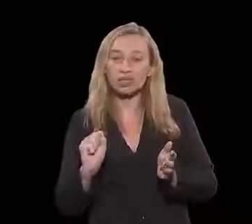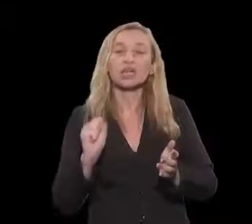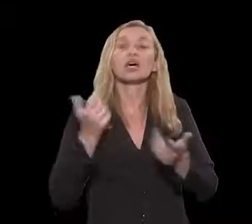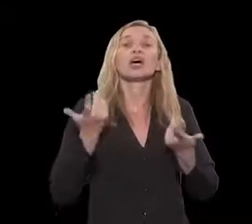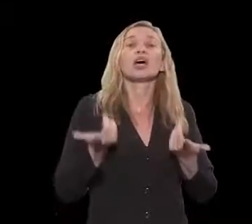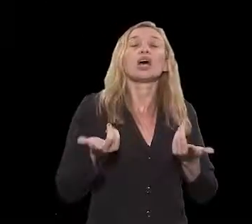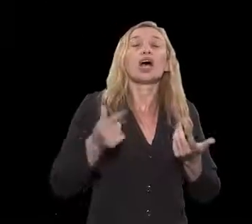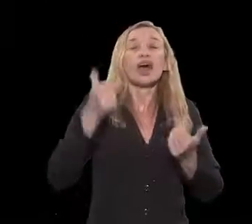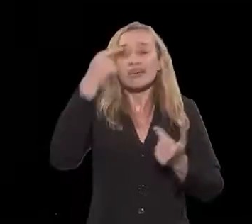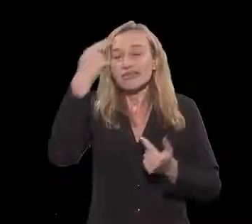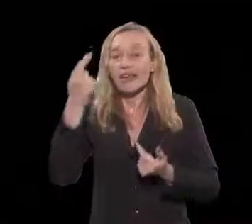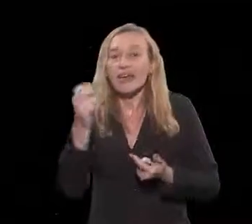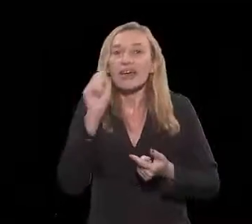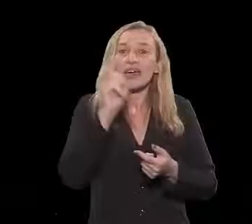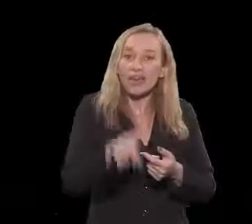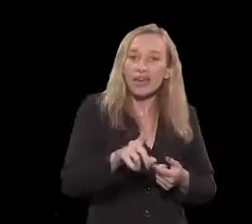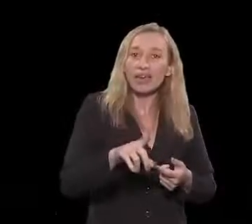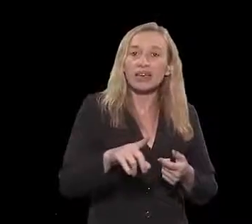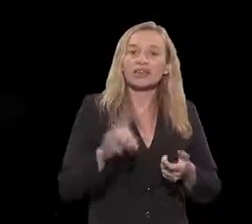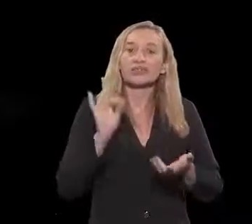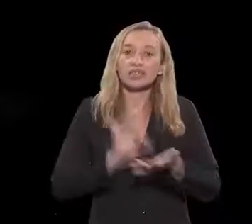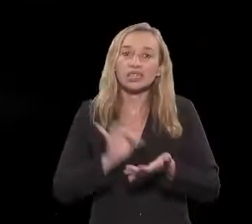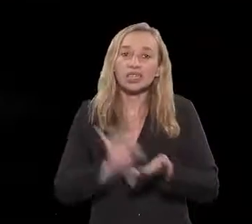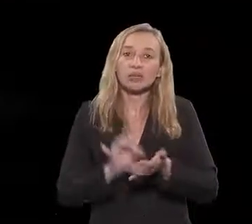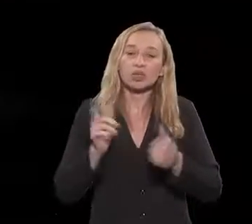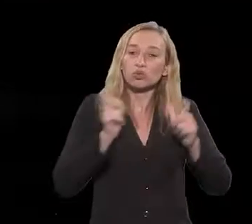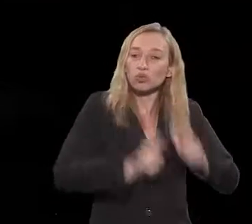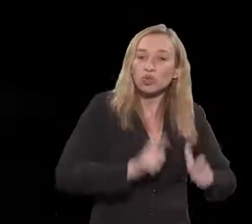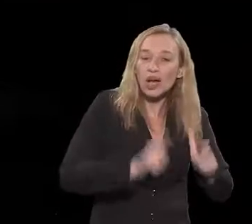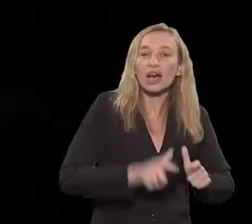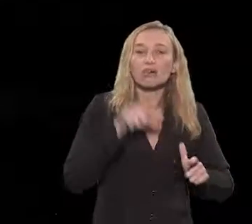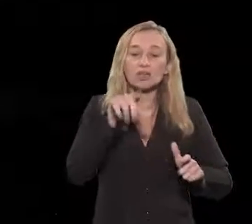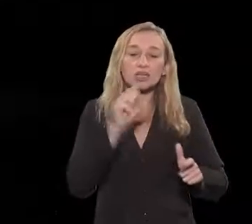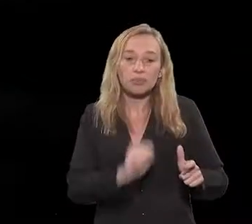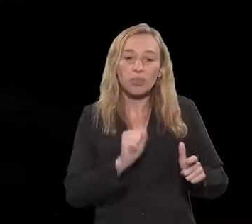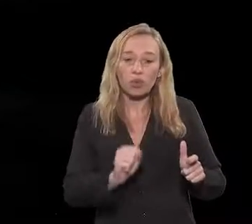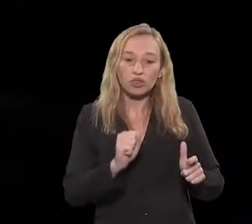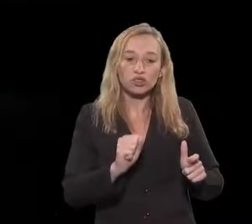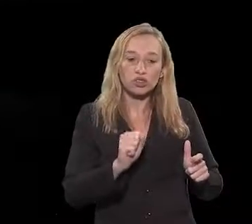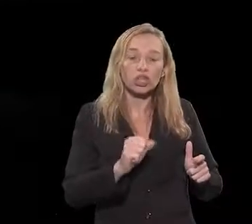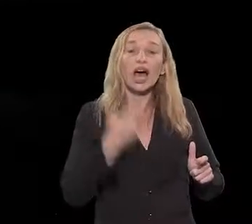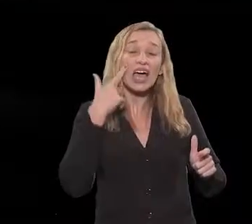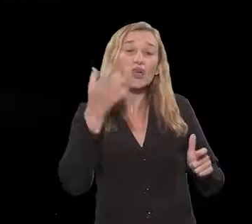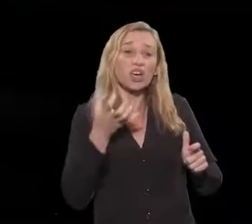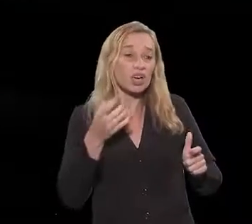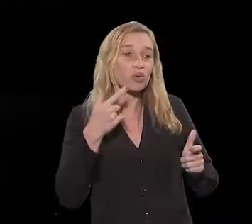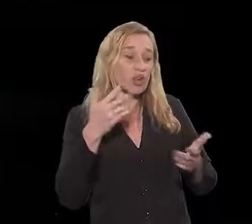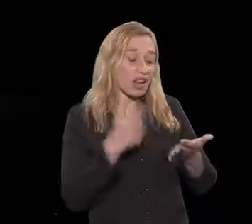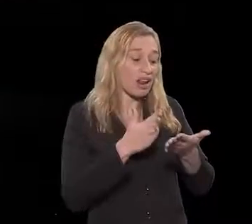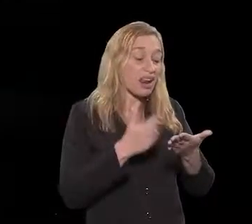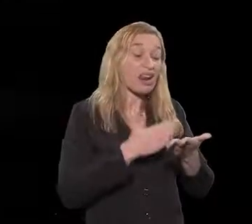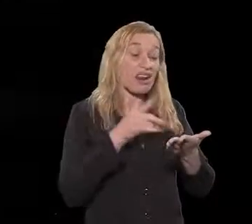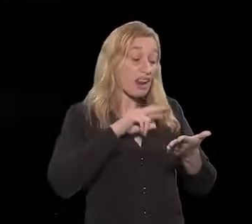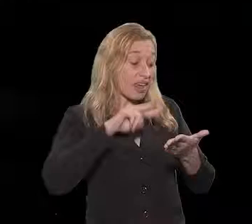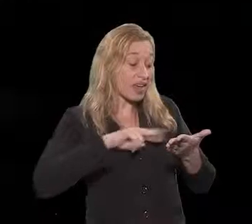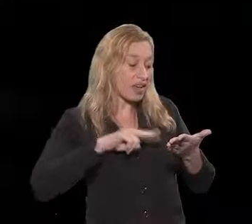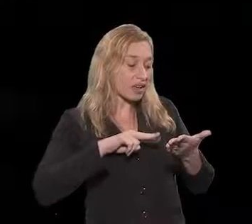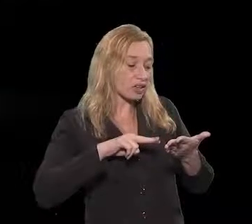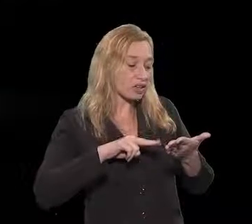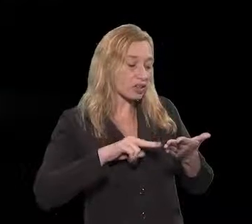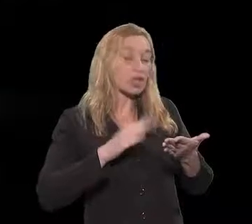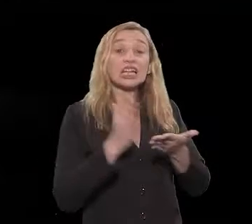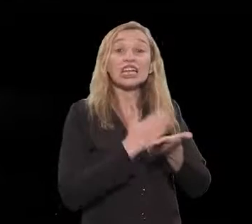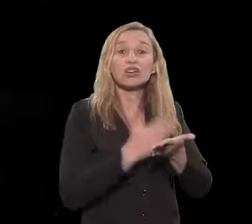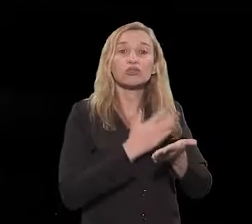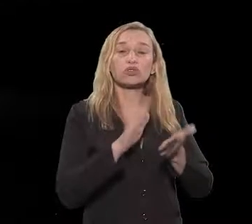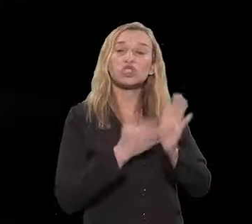projetos. Uhum. Né? A ideia é ter realmente um espaço onde você pode... eu quero ler alguma coisa sobre samba. E eu